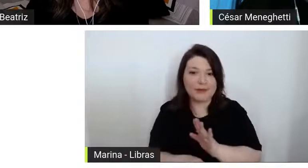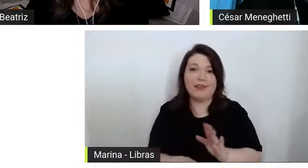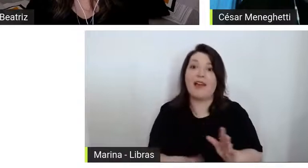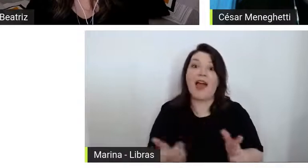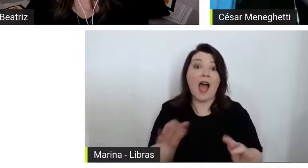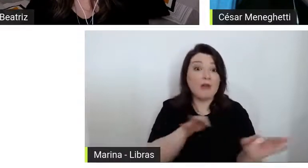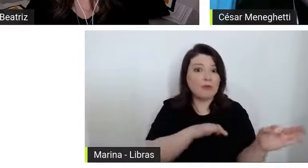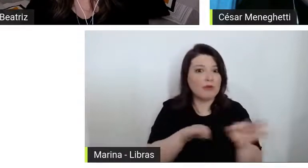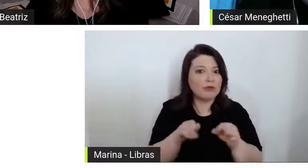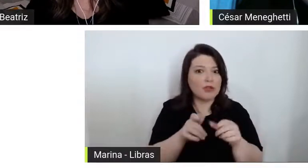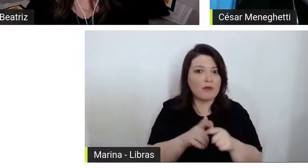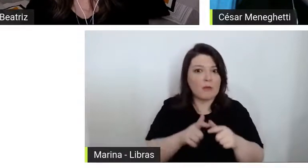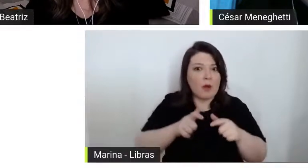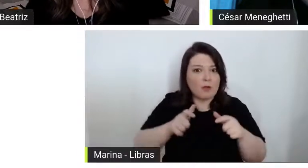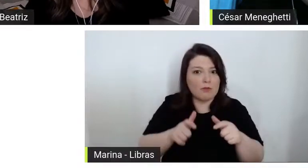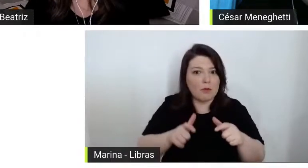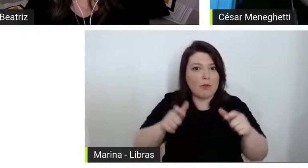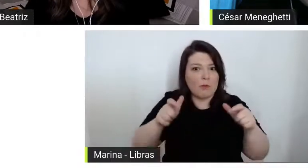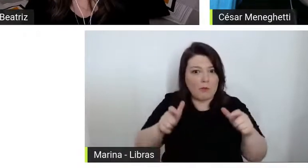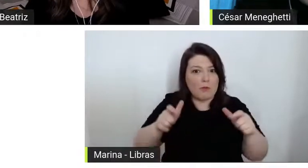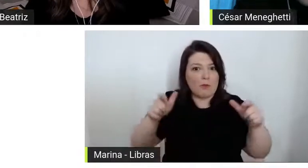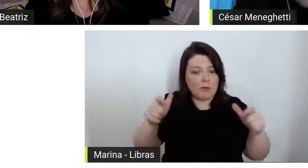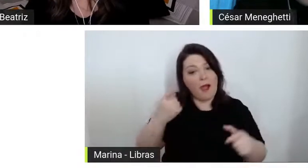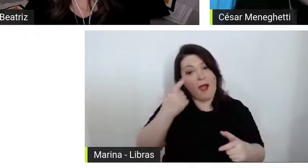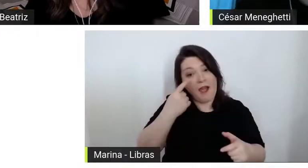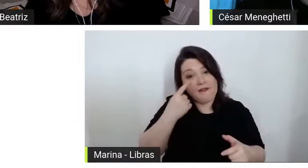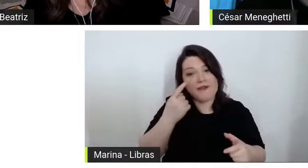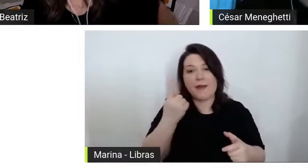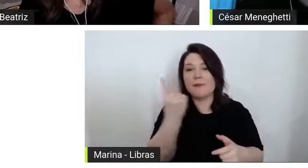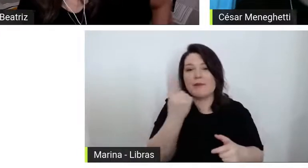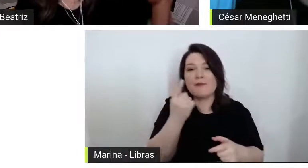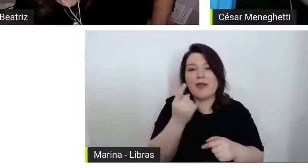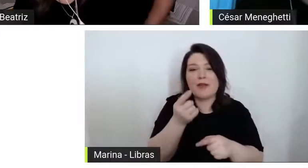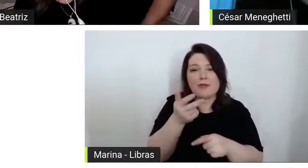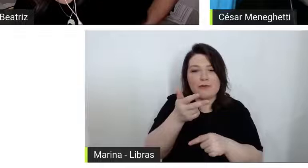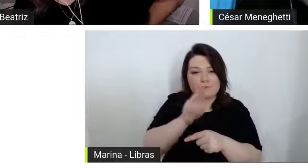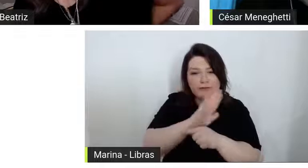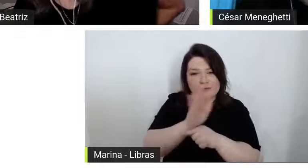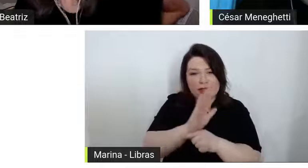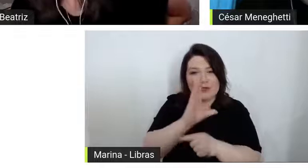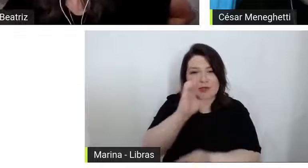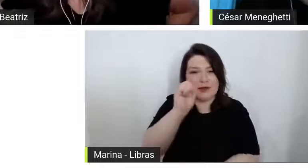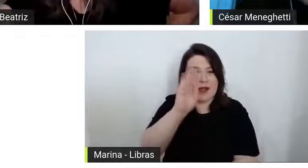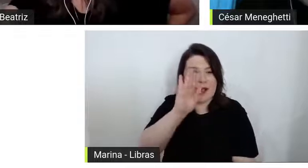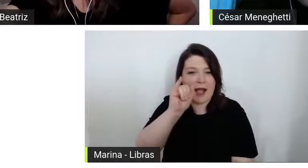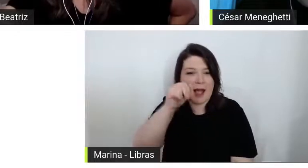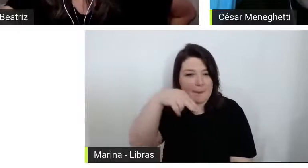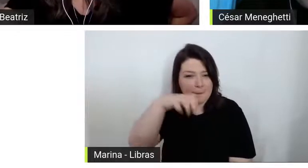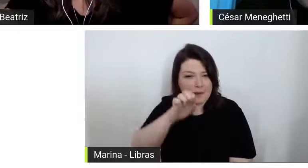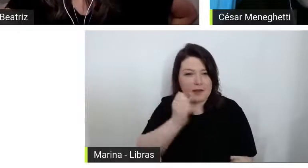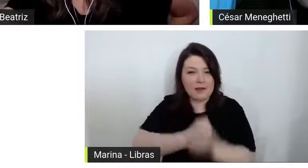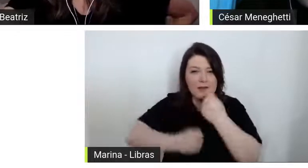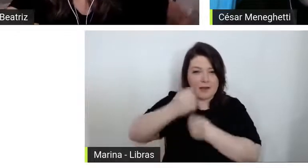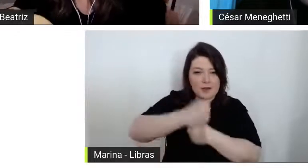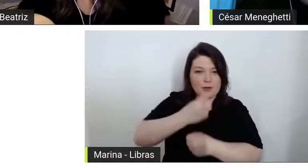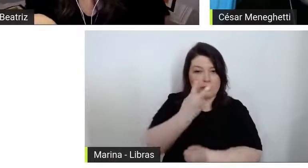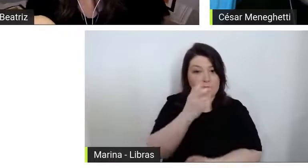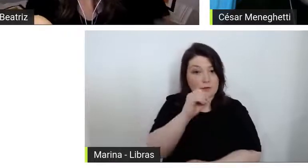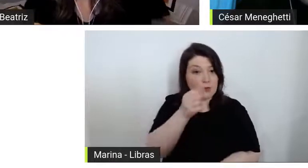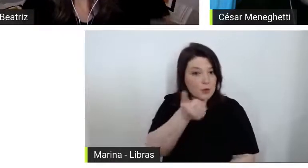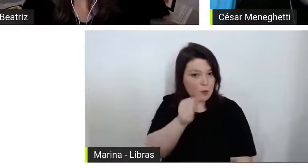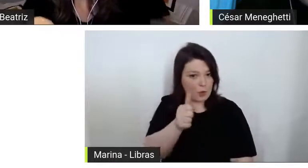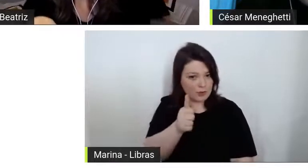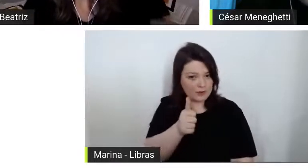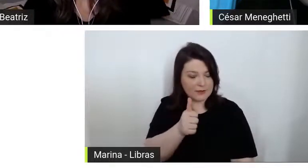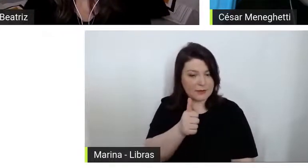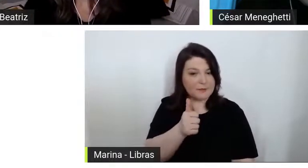Então, a gente pode ver essa primeira videocabine, que é de 2011. Tá, eu tinha até falado para a gente ver as imagens, mas então vamos